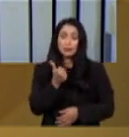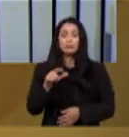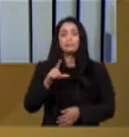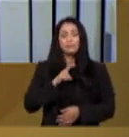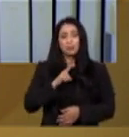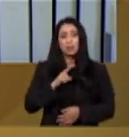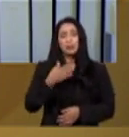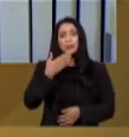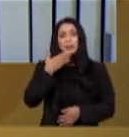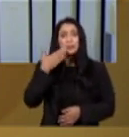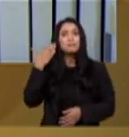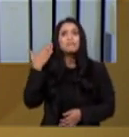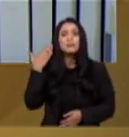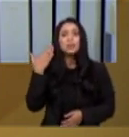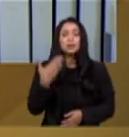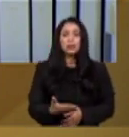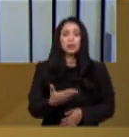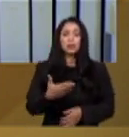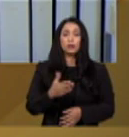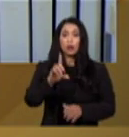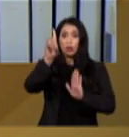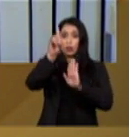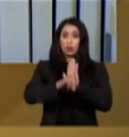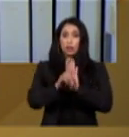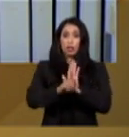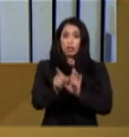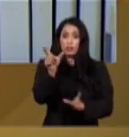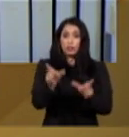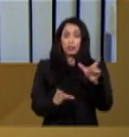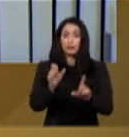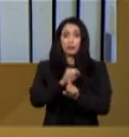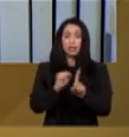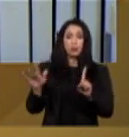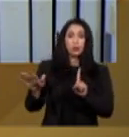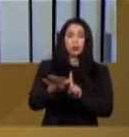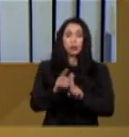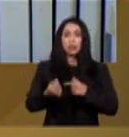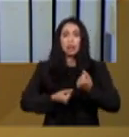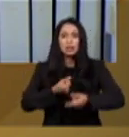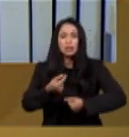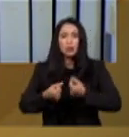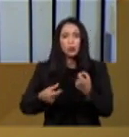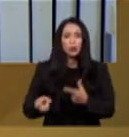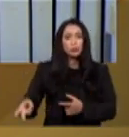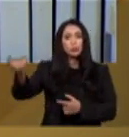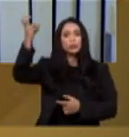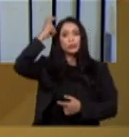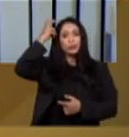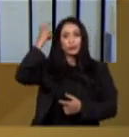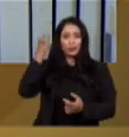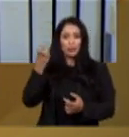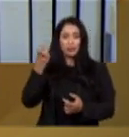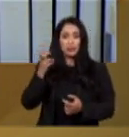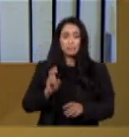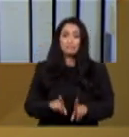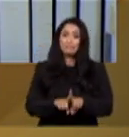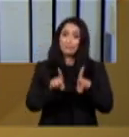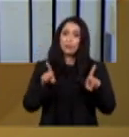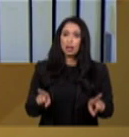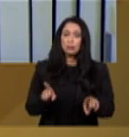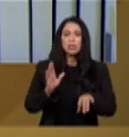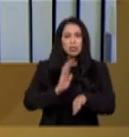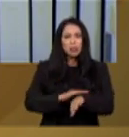a clamar pela efetividade dos seus direitos individuais, sociais, econômicos e culturais. Mas é nos